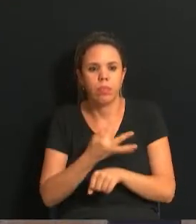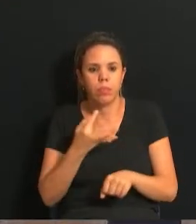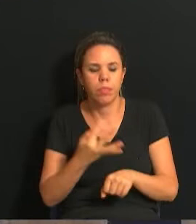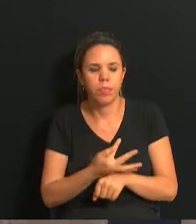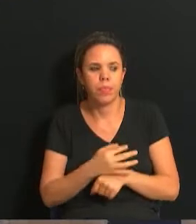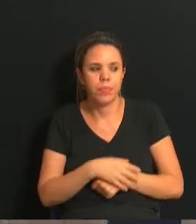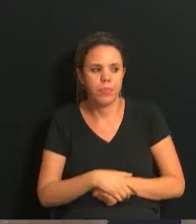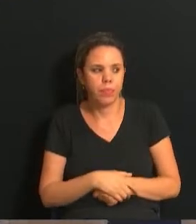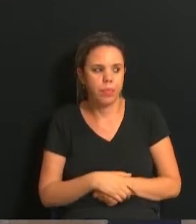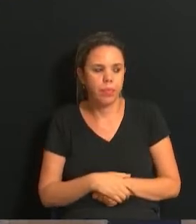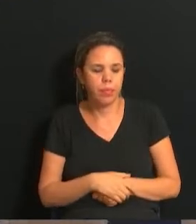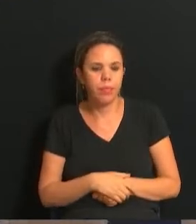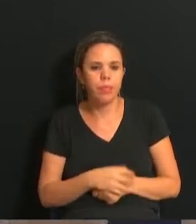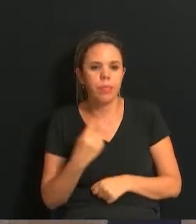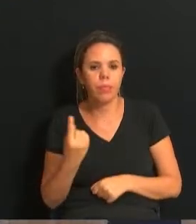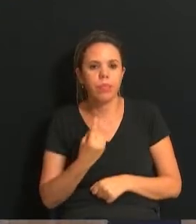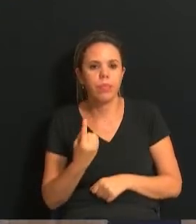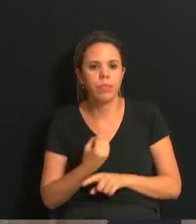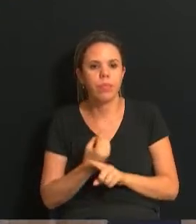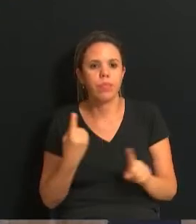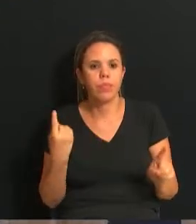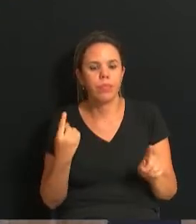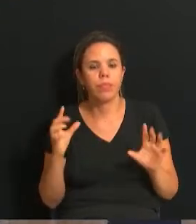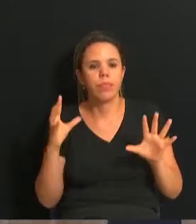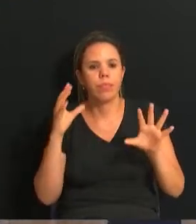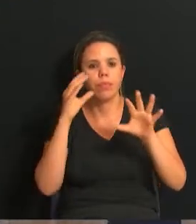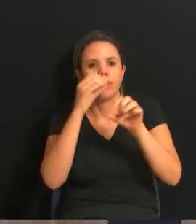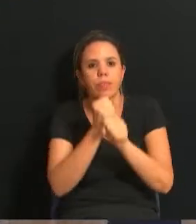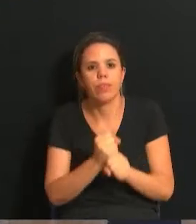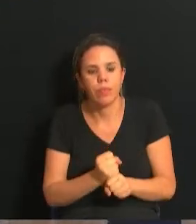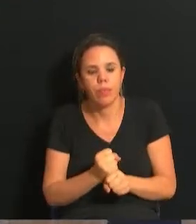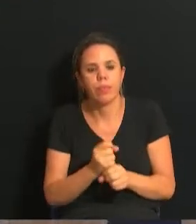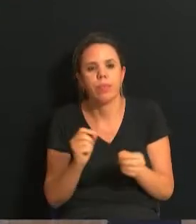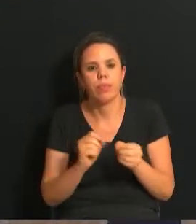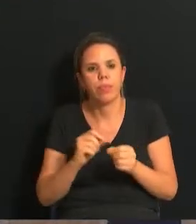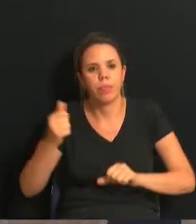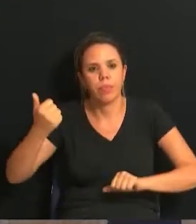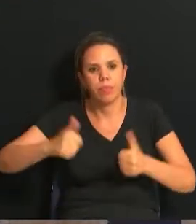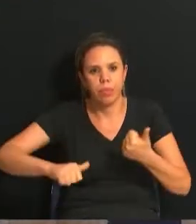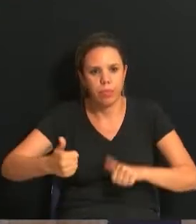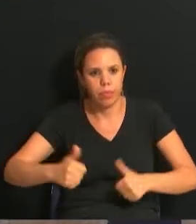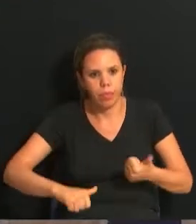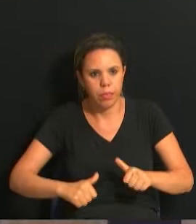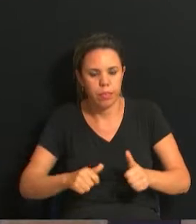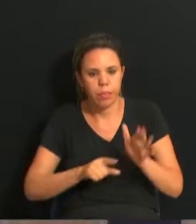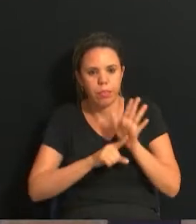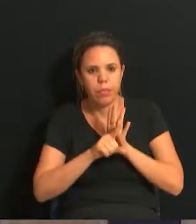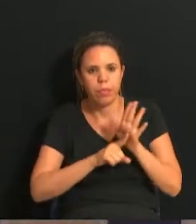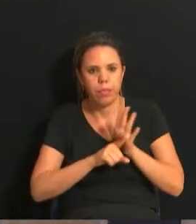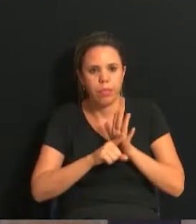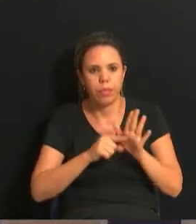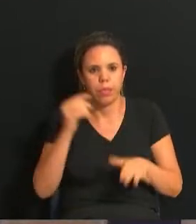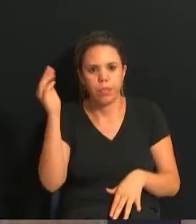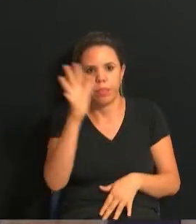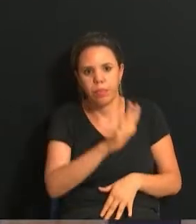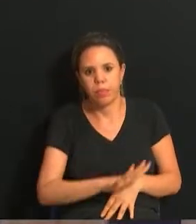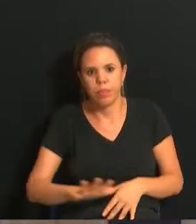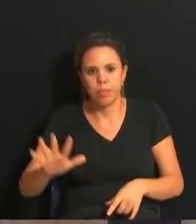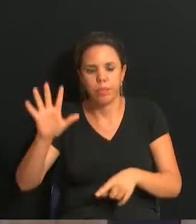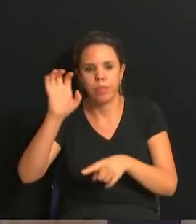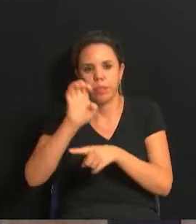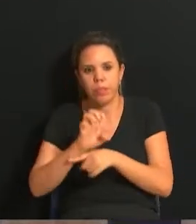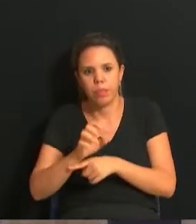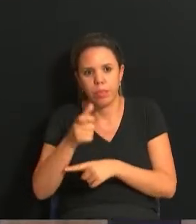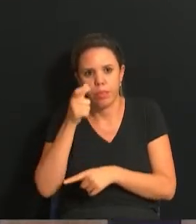e desse isolamento. Contudo, a gente fazendo a avaliação dos dados nacional e estadual, a gente vê